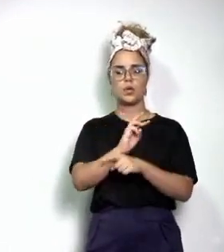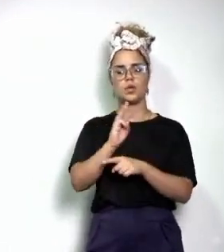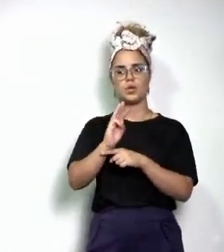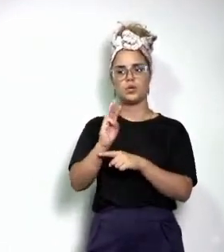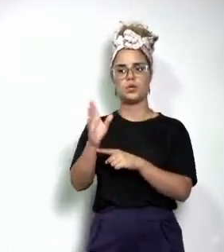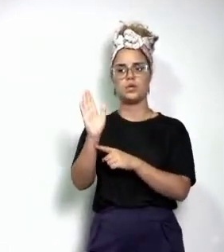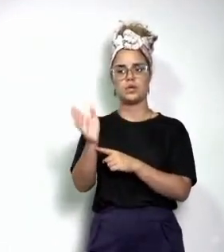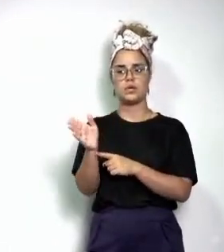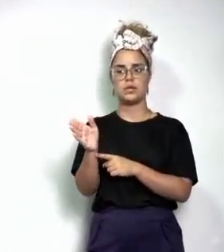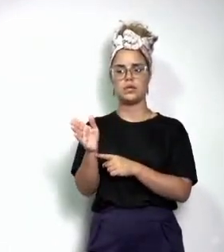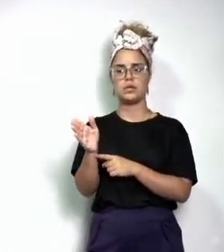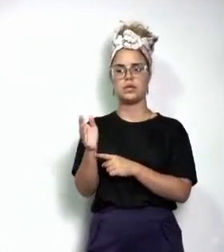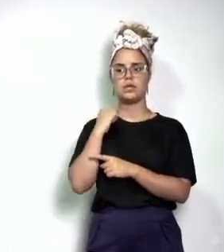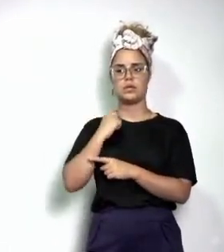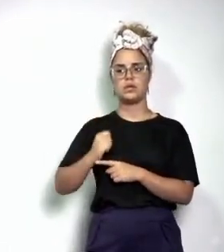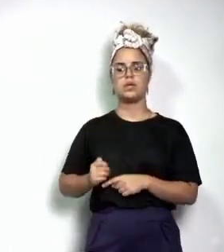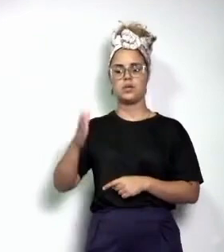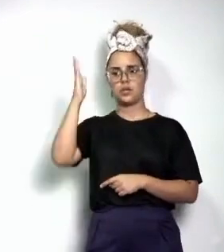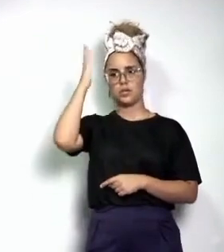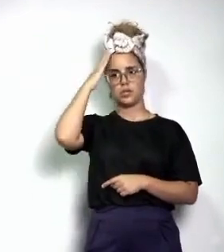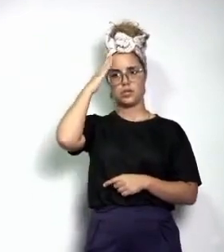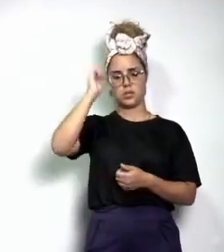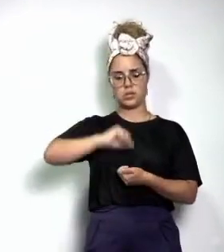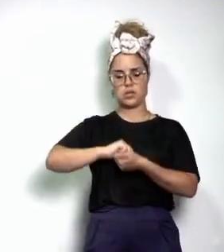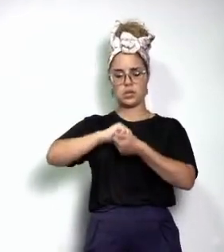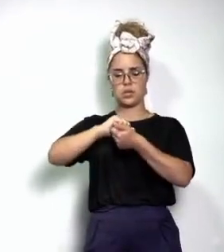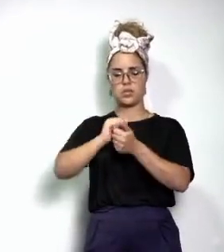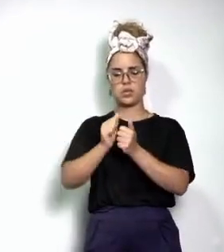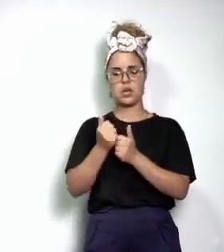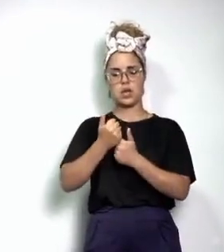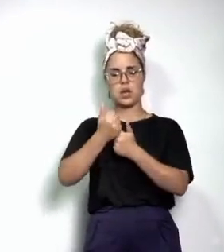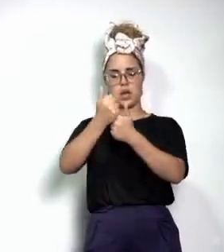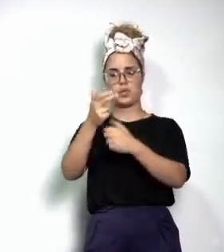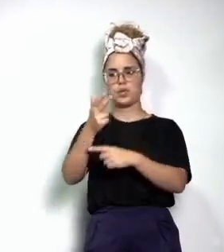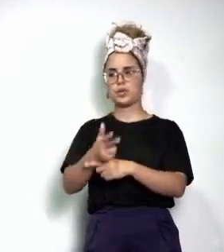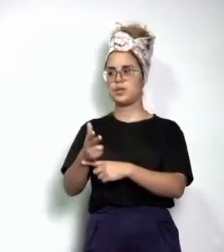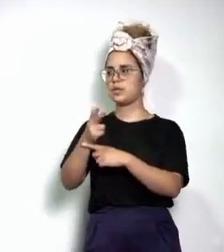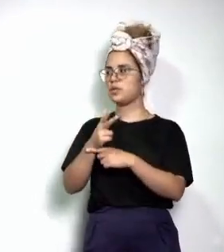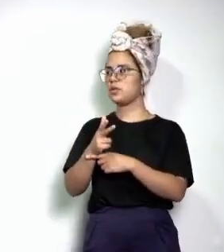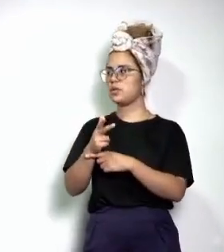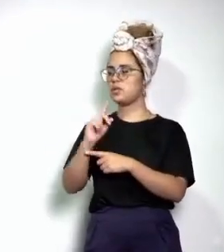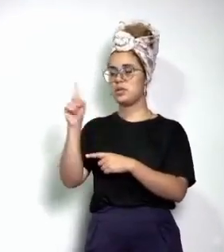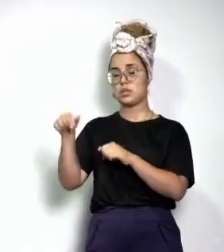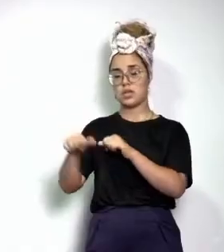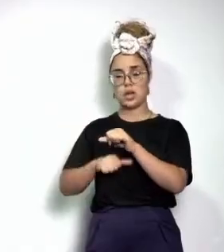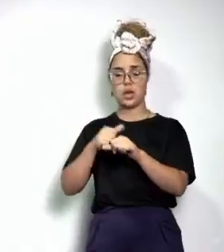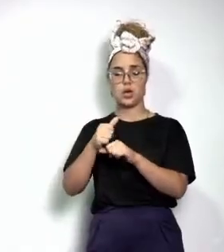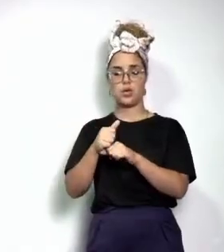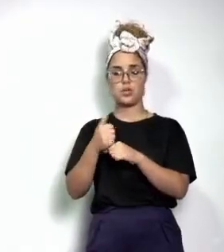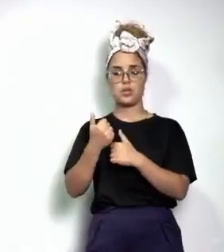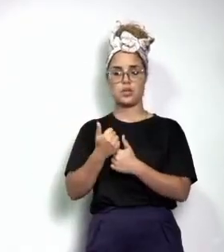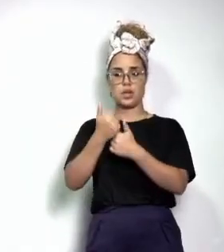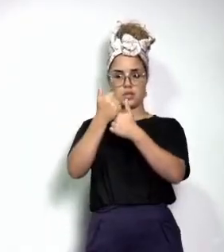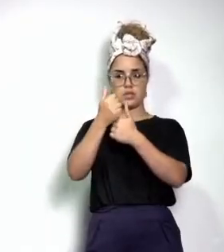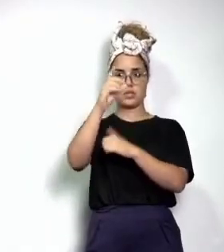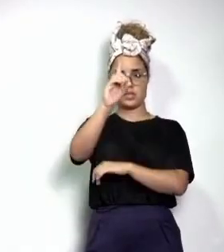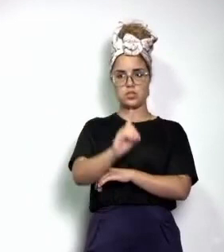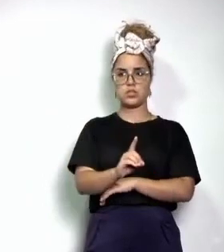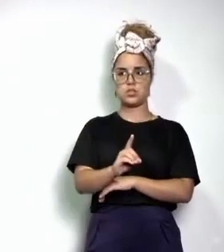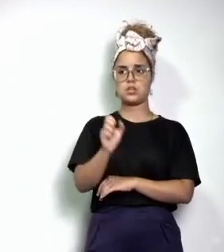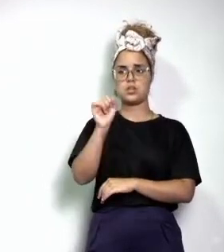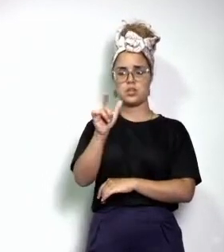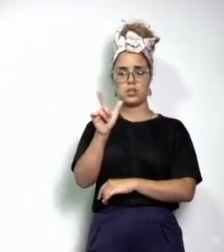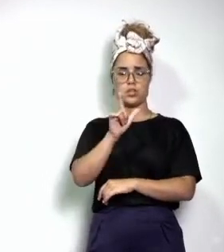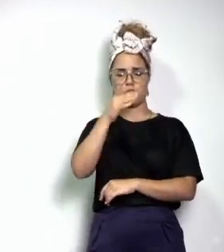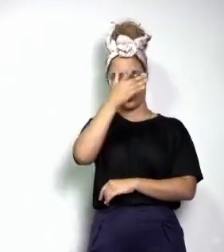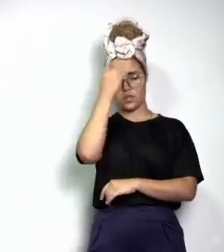é a bag pensada para assistência de câmera. E essa daqui é para assistente de direção, se eu não estiver enganada. Eu